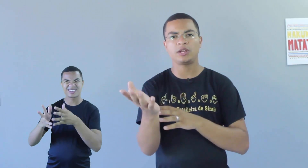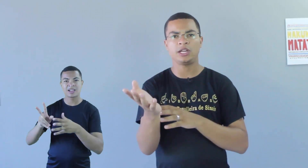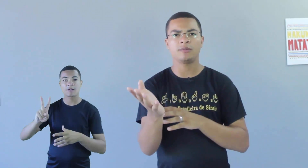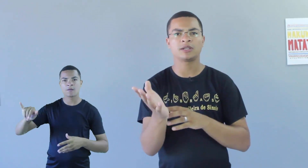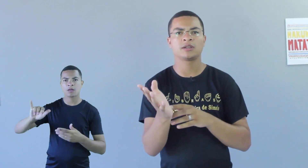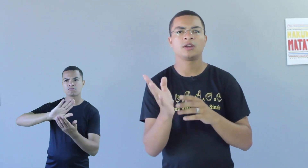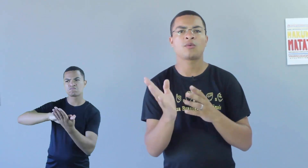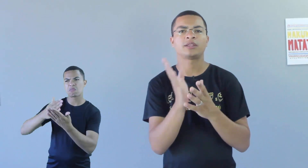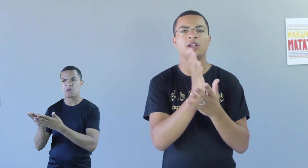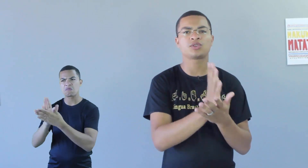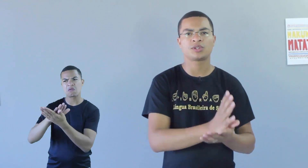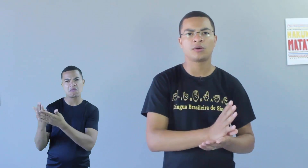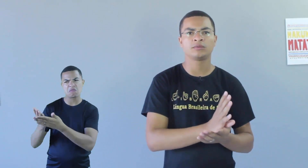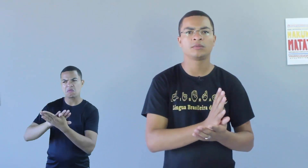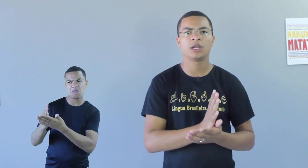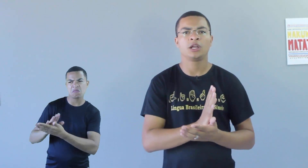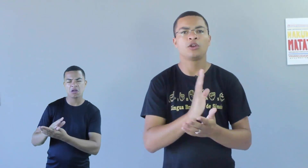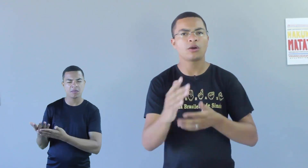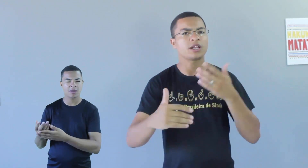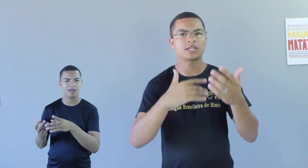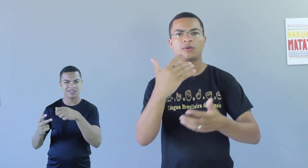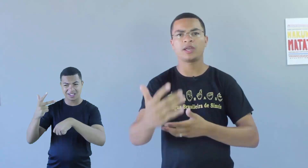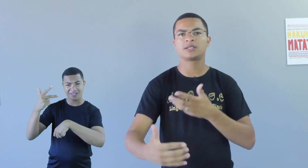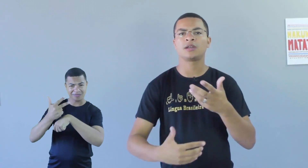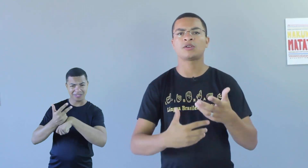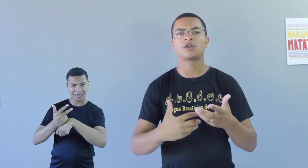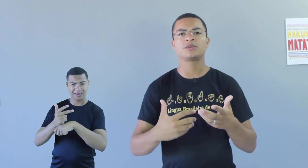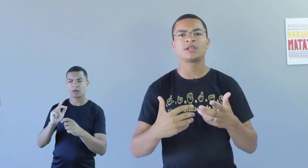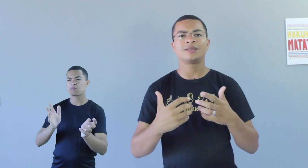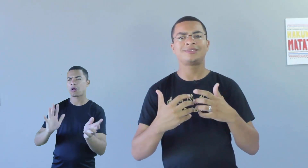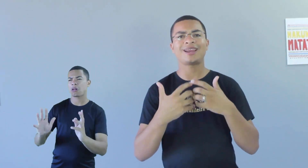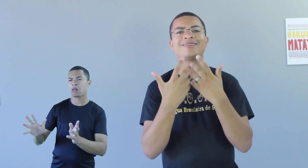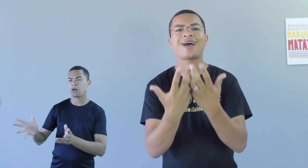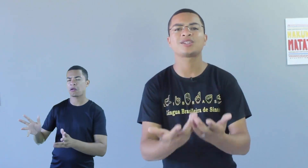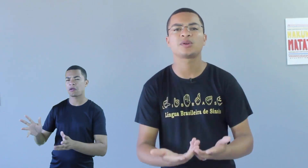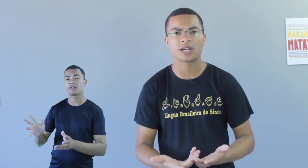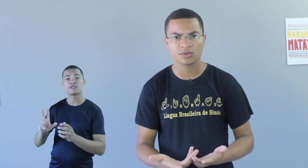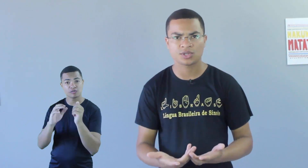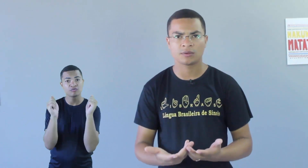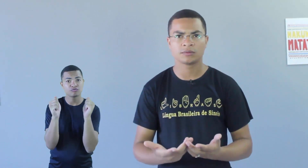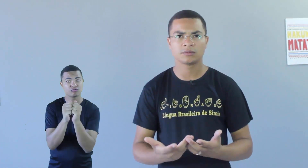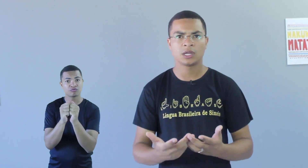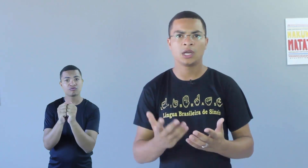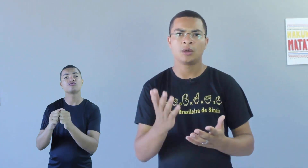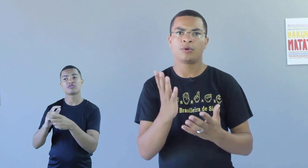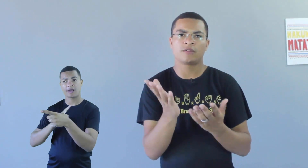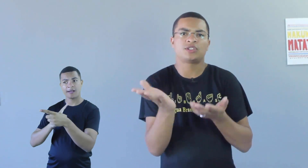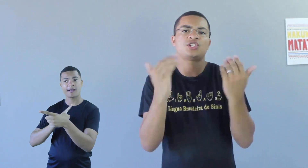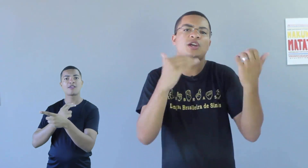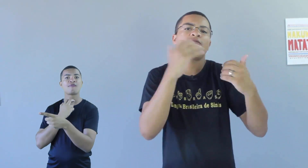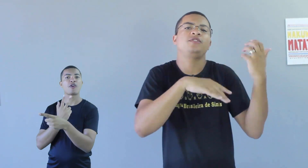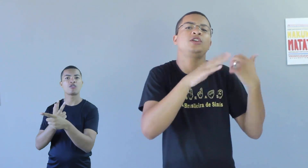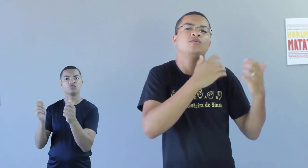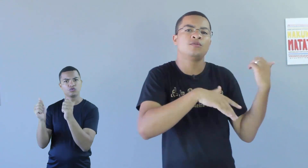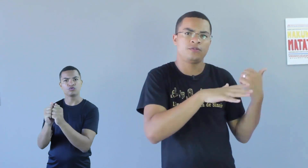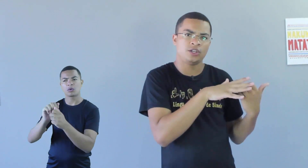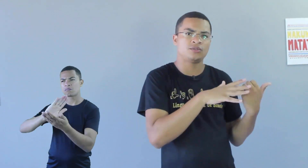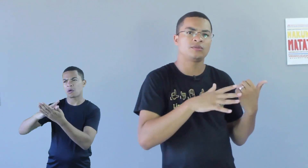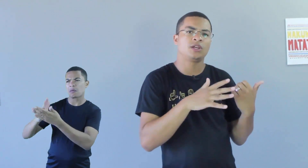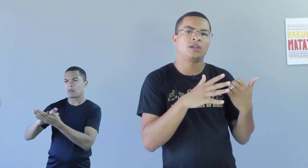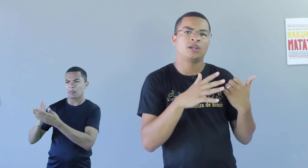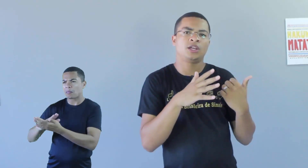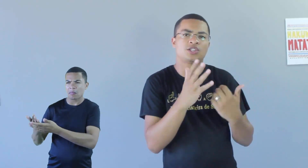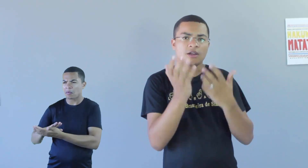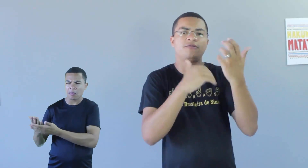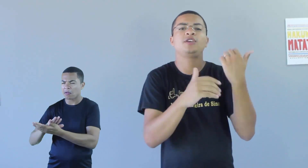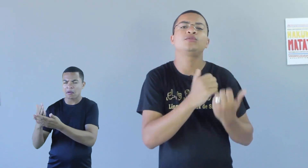ao vídeo em Libras com a tradução. Logo na sequência, nós vamos treinar a sua tradução, porque você já viu o